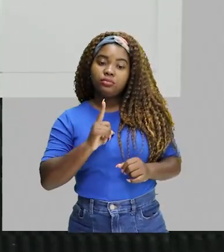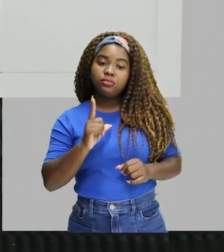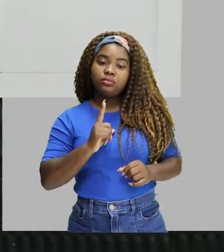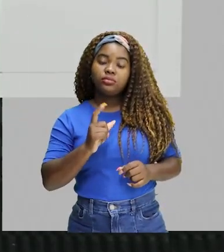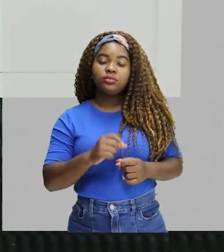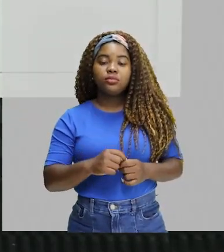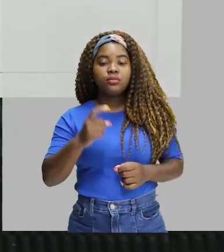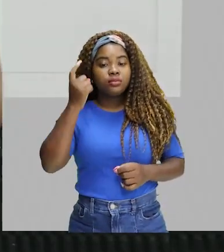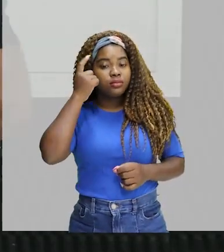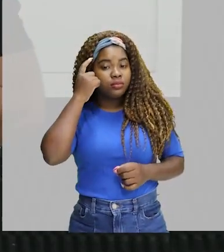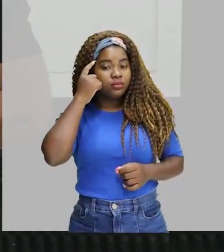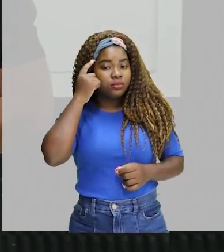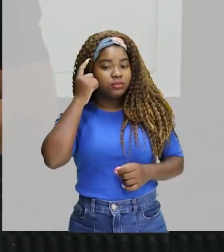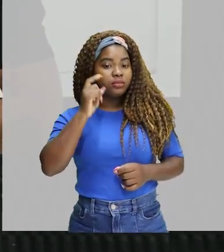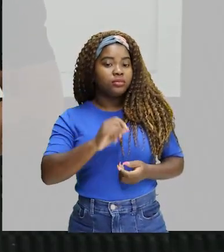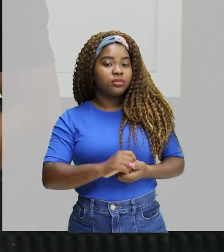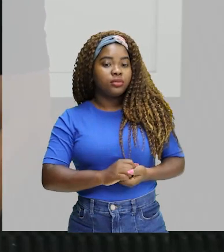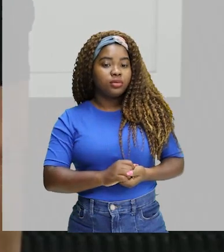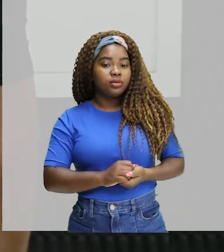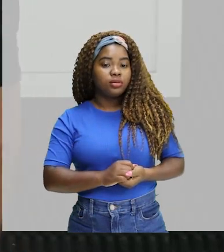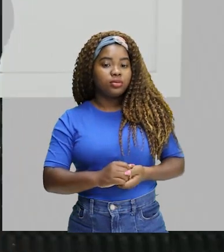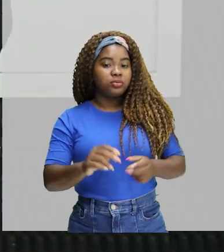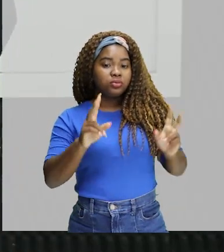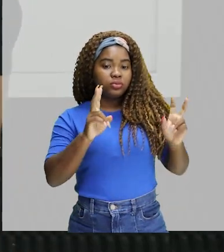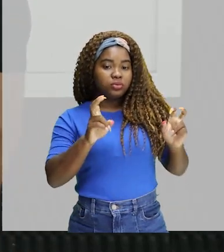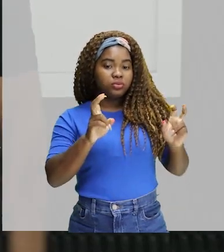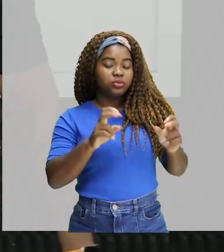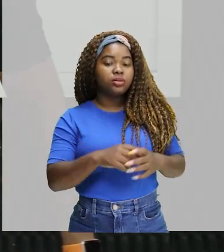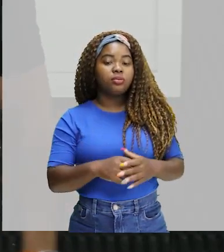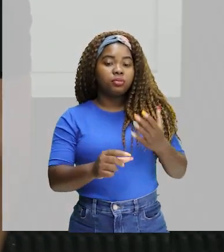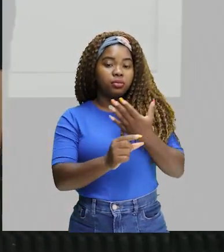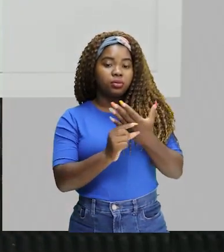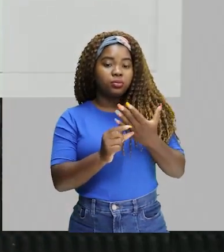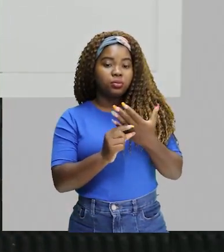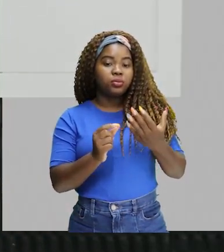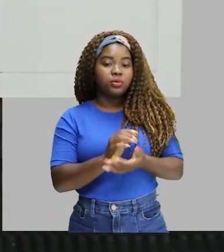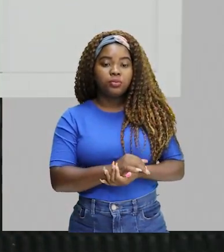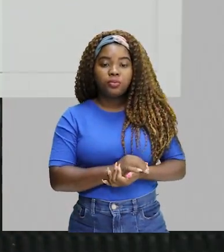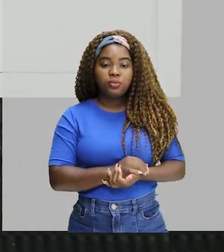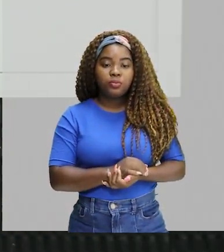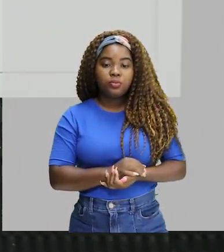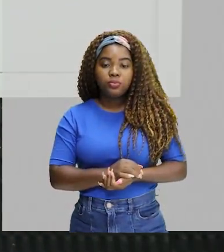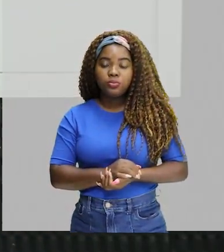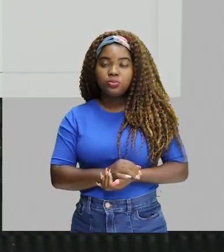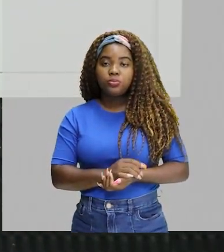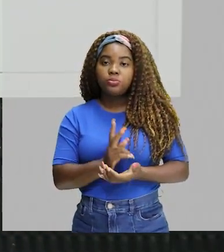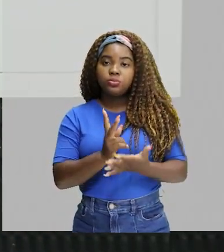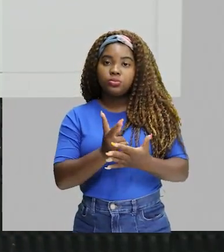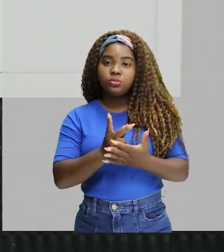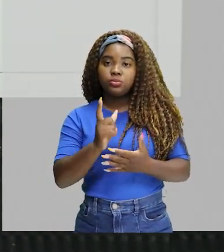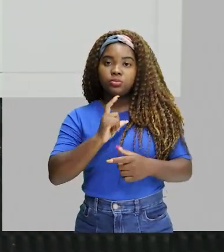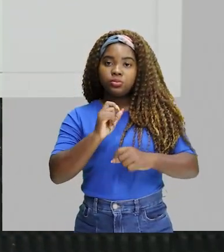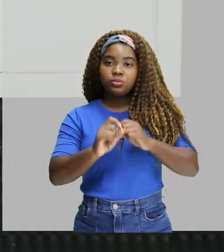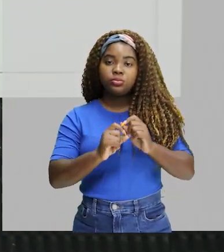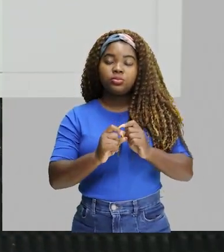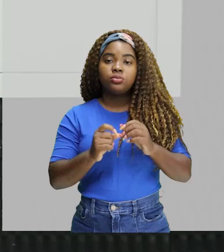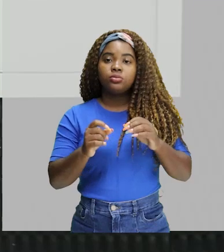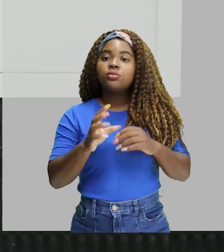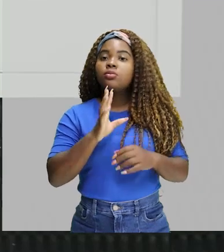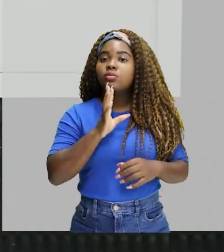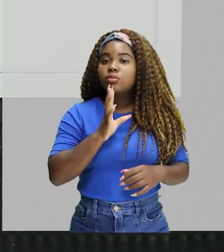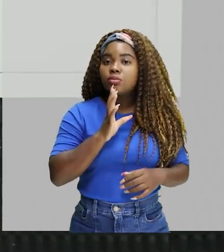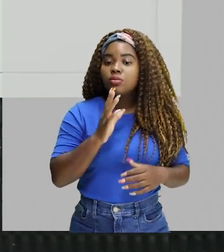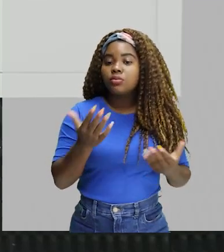noção apenas aí deste tema tratado a partir deste autor, ok? Sempre nós temos o conhecimento,